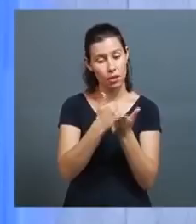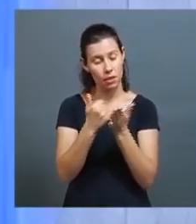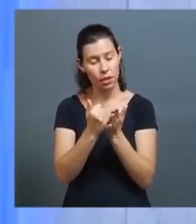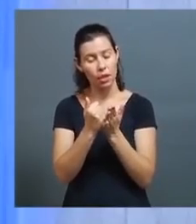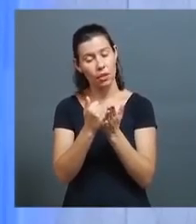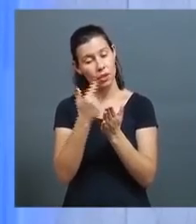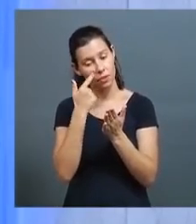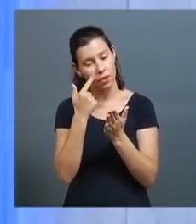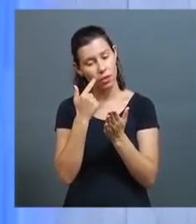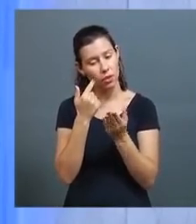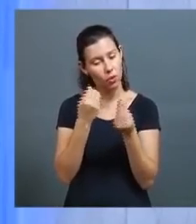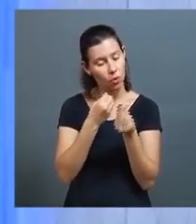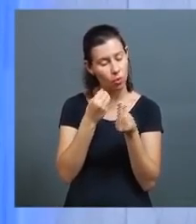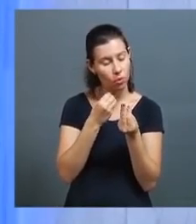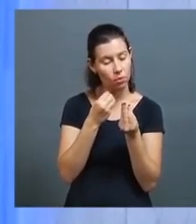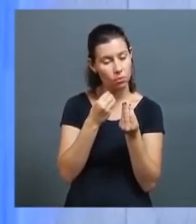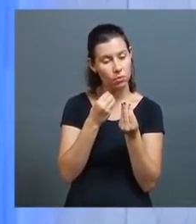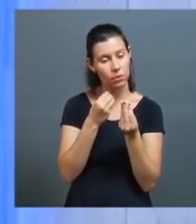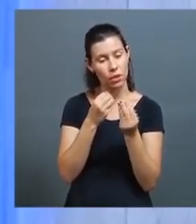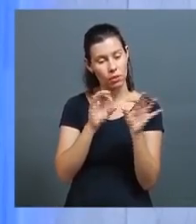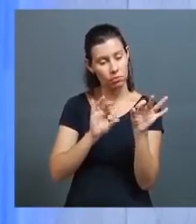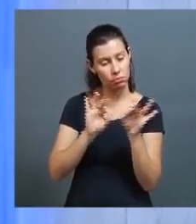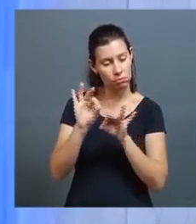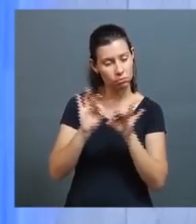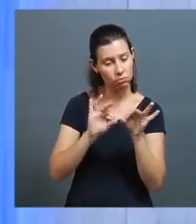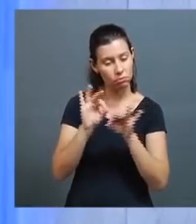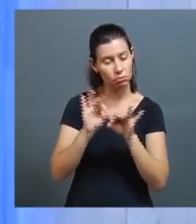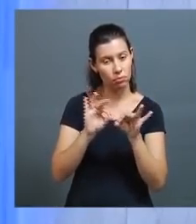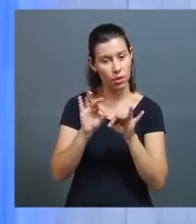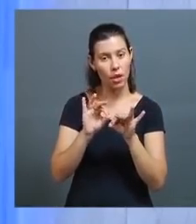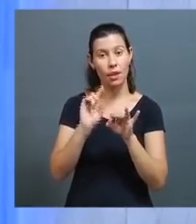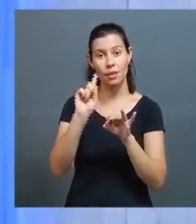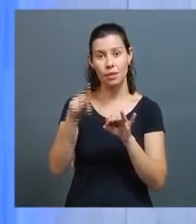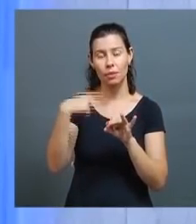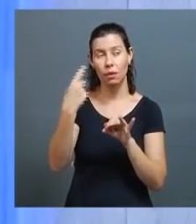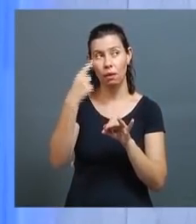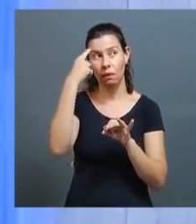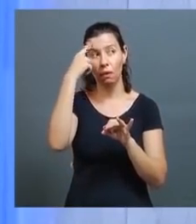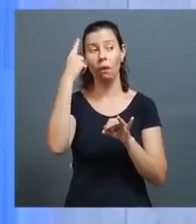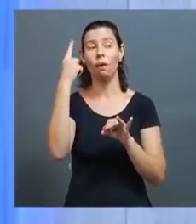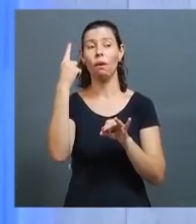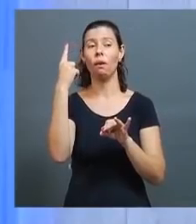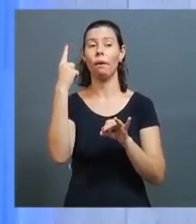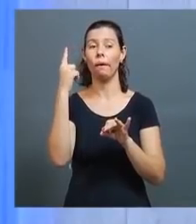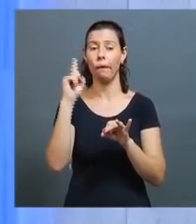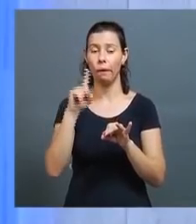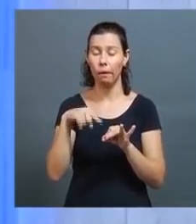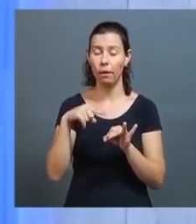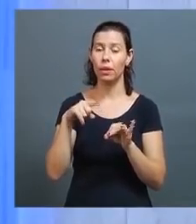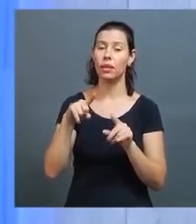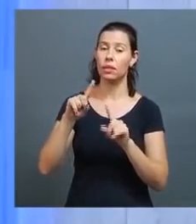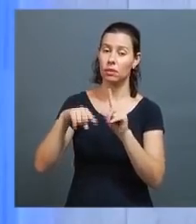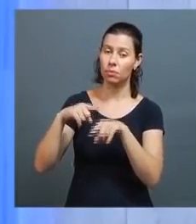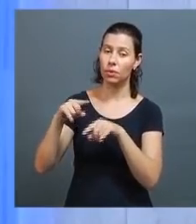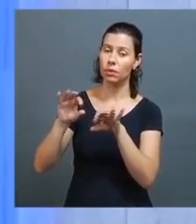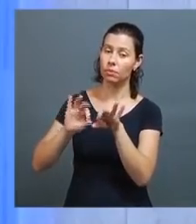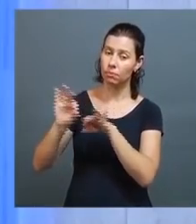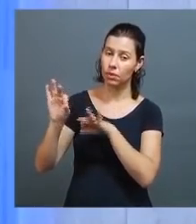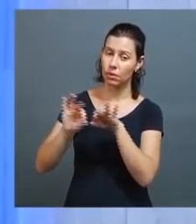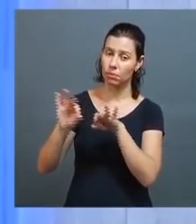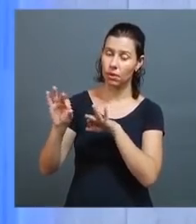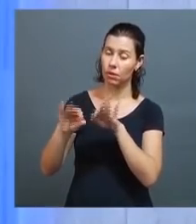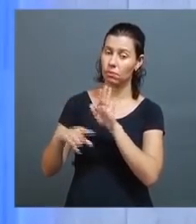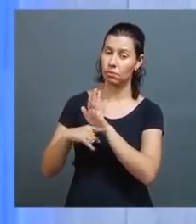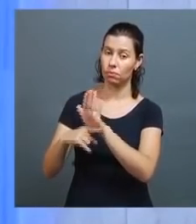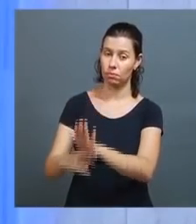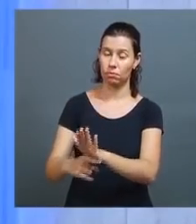um sentido, e a gente começa a levantar uma hipótese acerca daquela situação e a partir daí planejar uma intervenção, né?